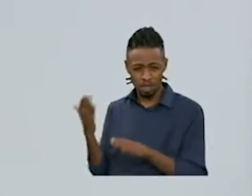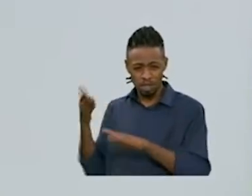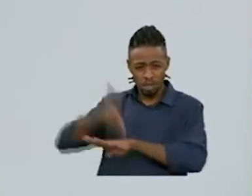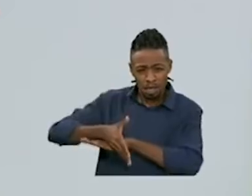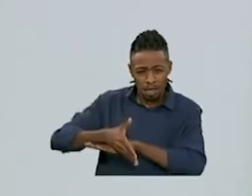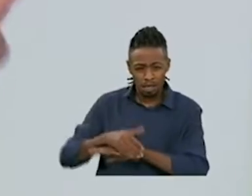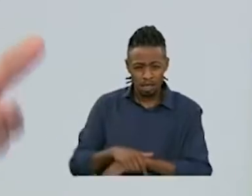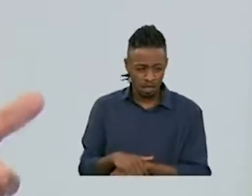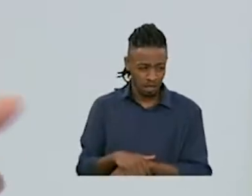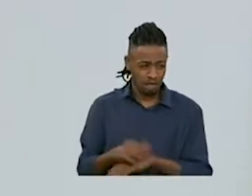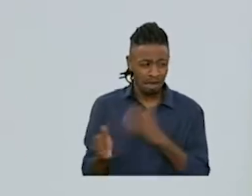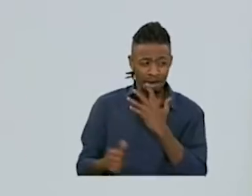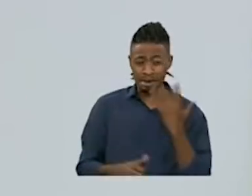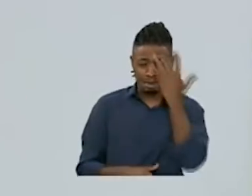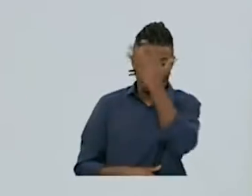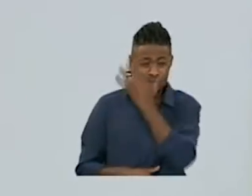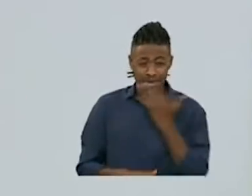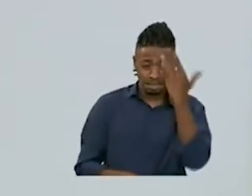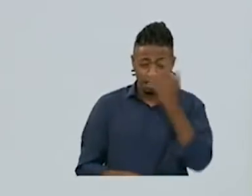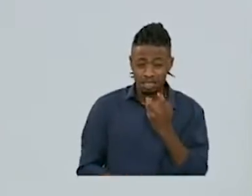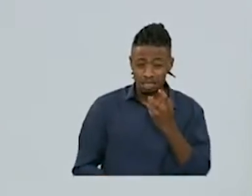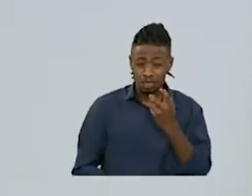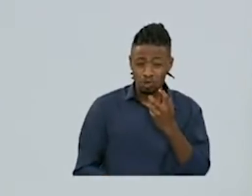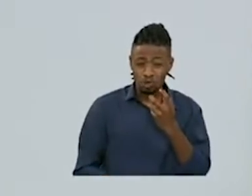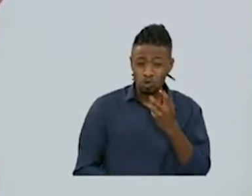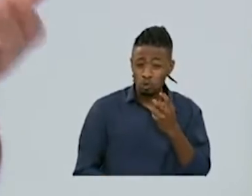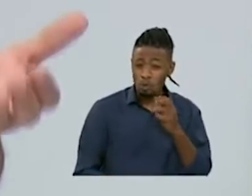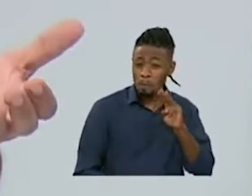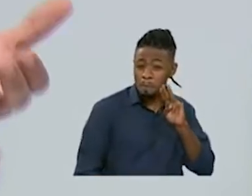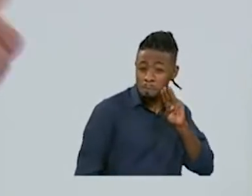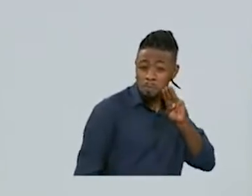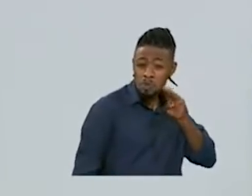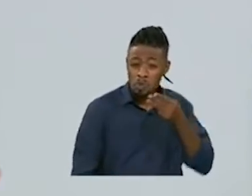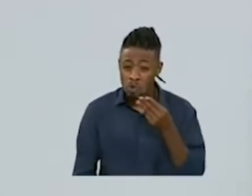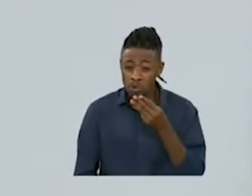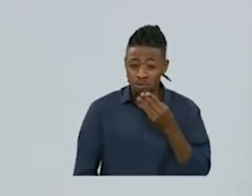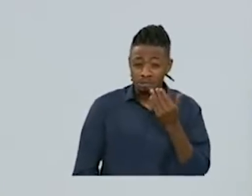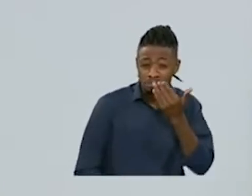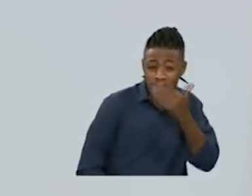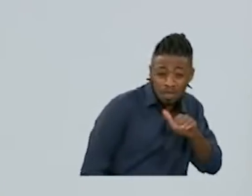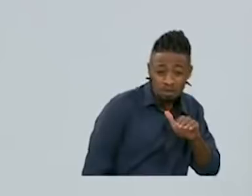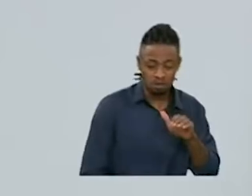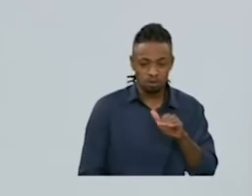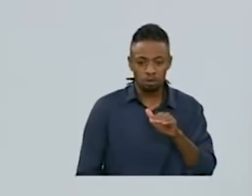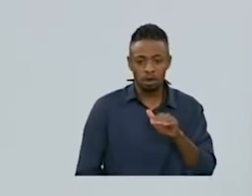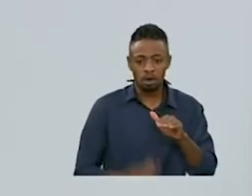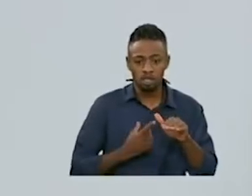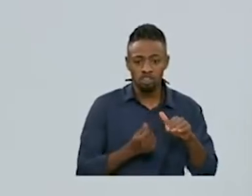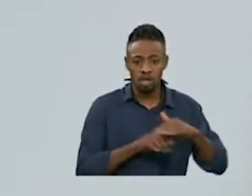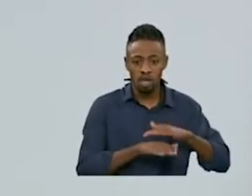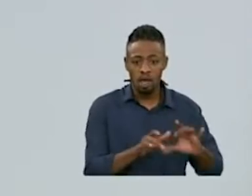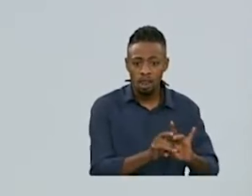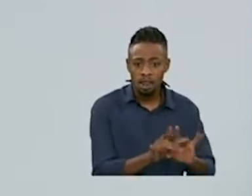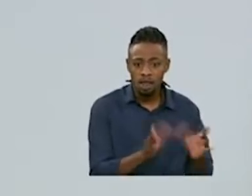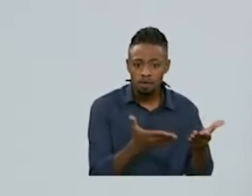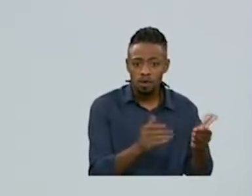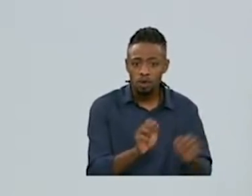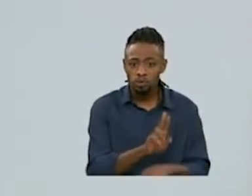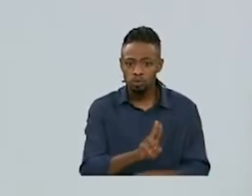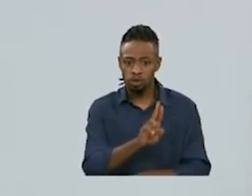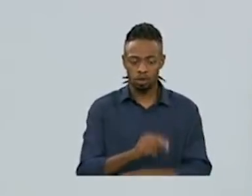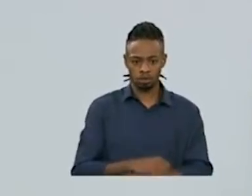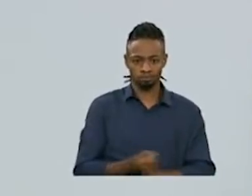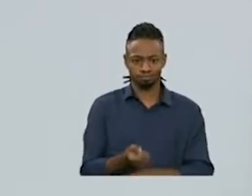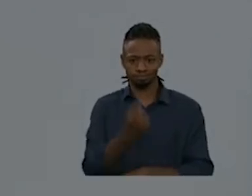deixou para você 5 bilhões e meio e 4 bilhões livre, para você e para o Dória, no caso, que você era vice dele. Não é